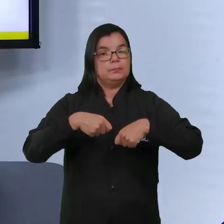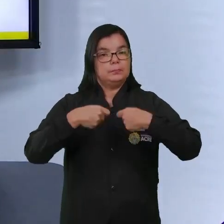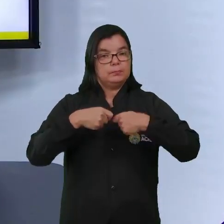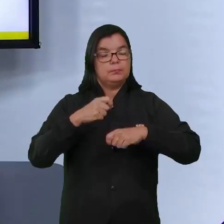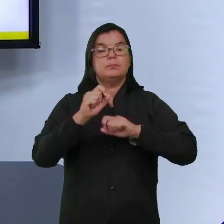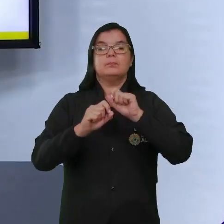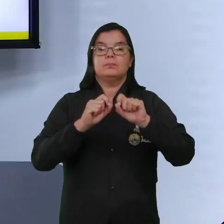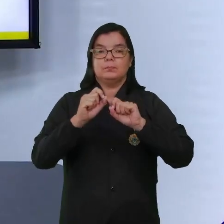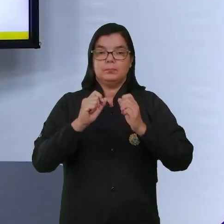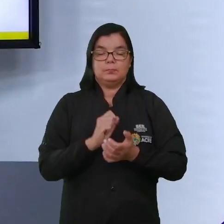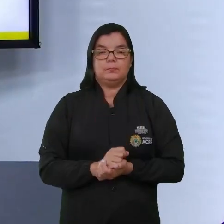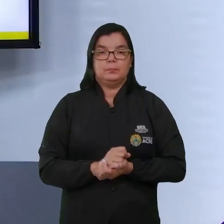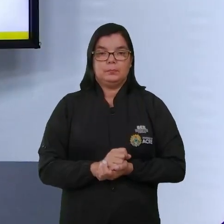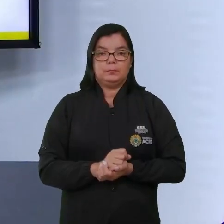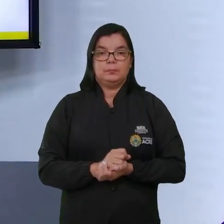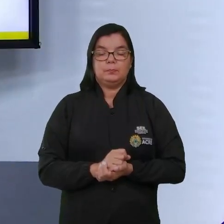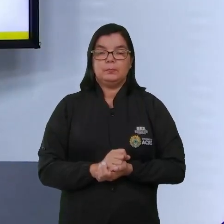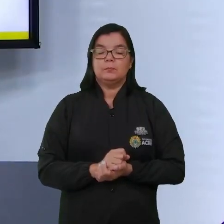ser